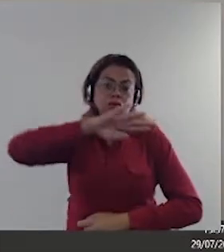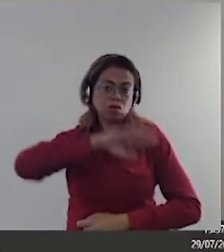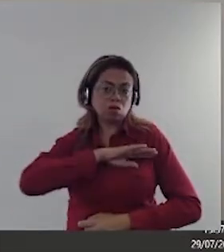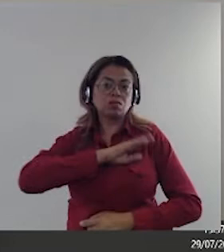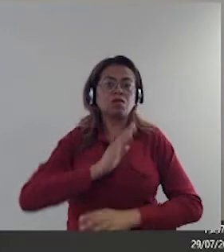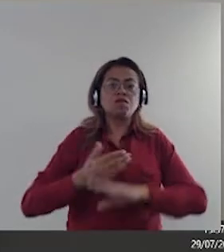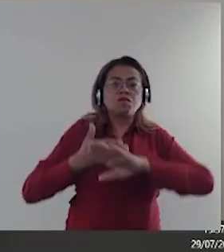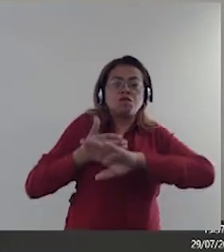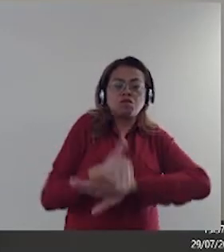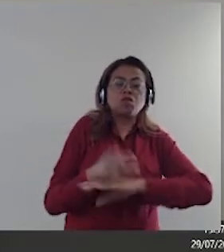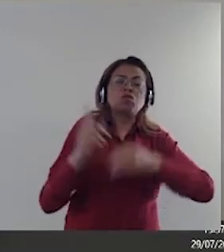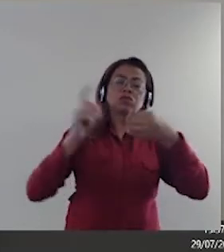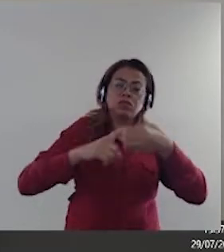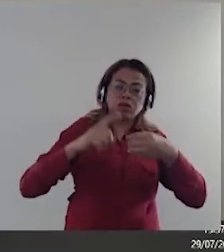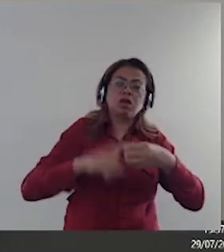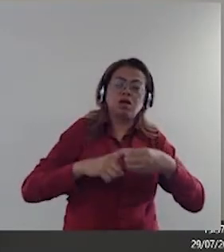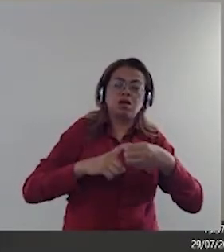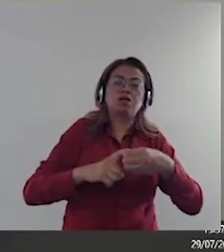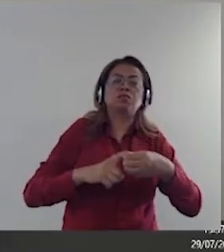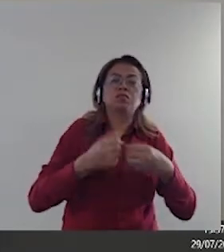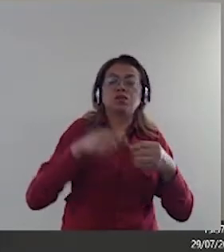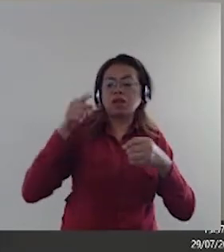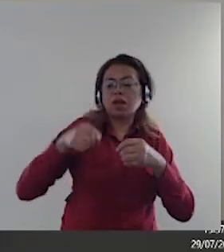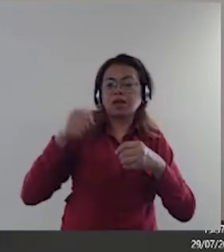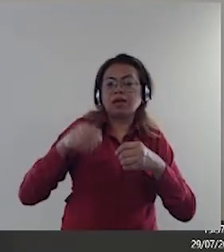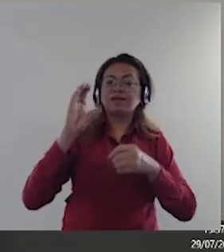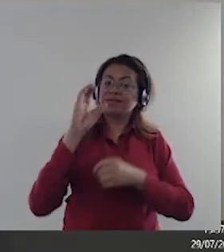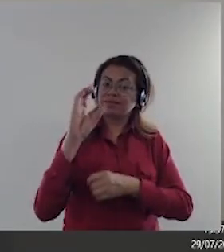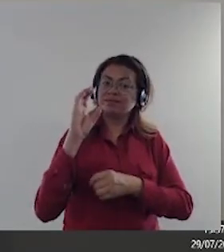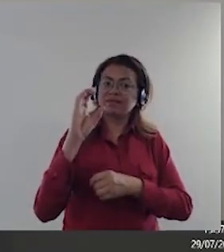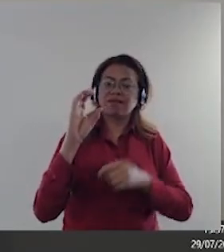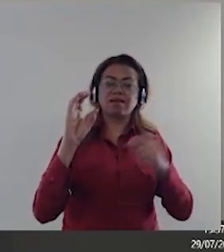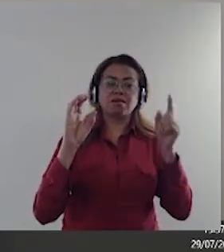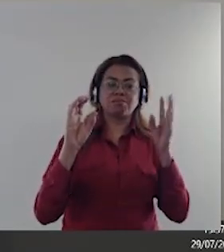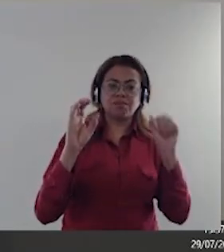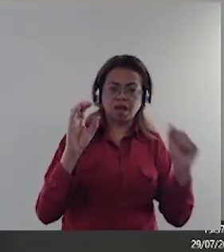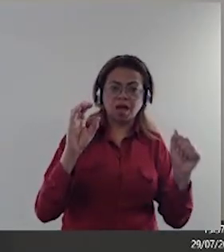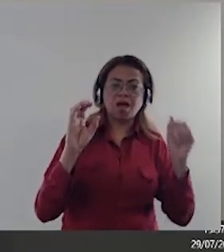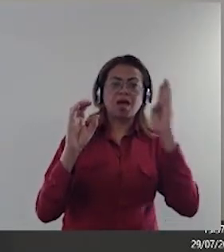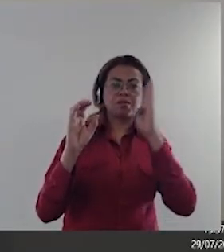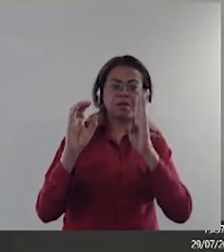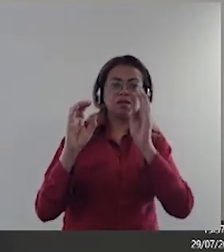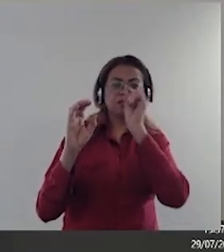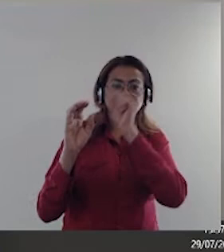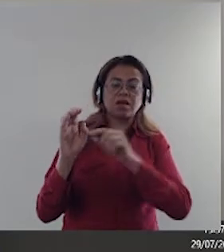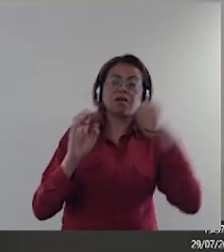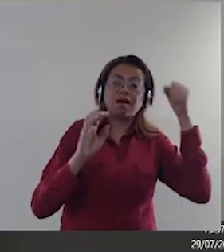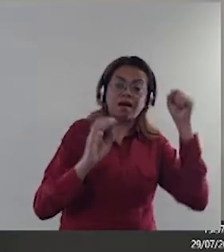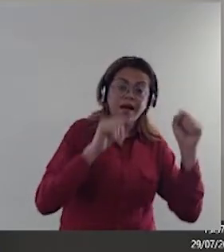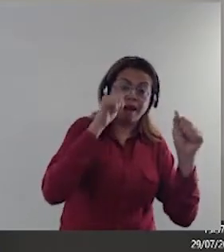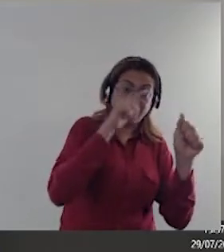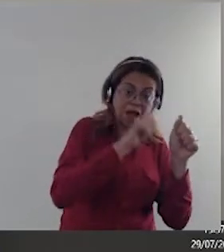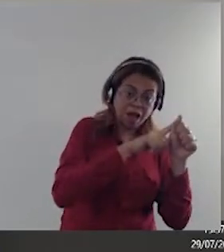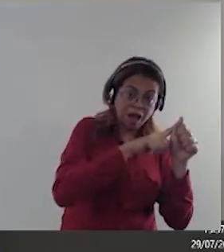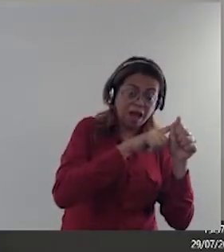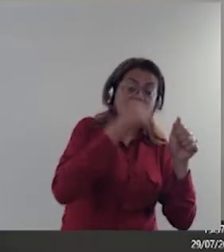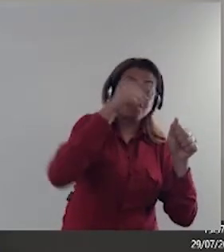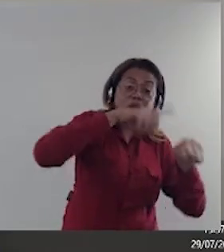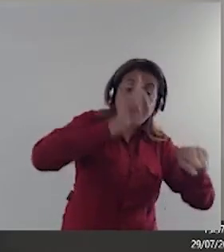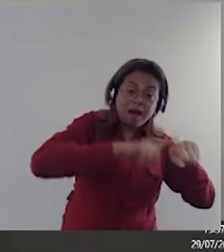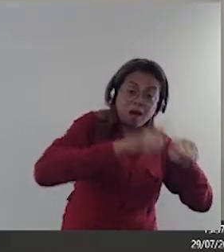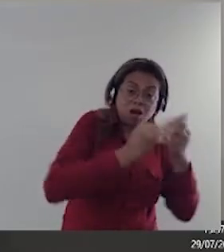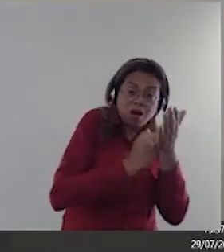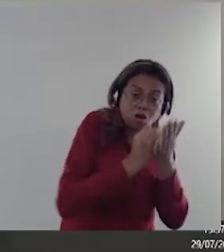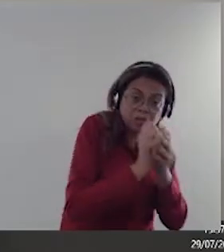mais vigor na tal realidade C, que é essa realidade pós-pandêmica. Isso porque esses dispositivos,